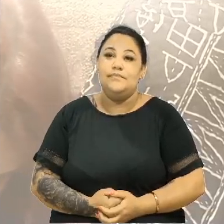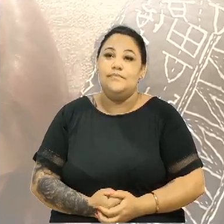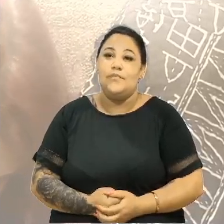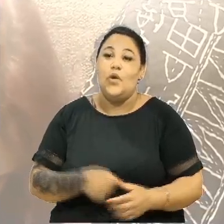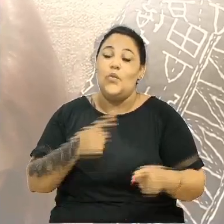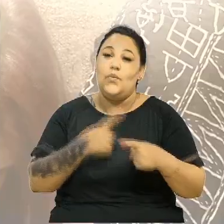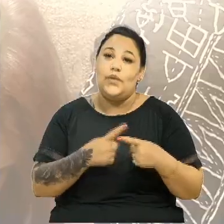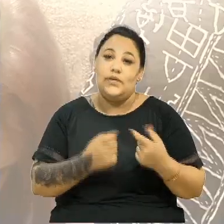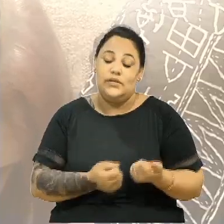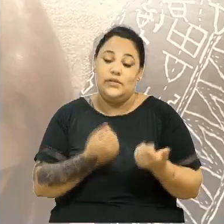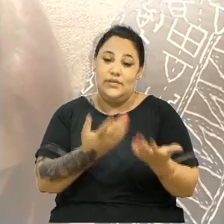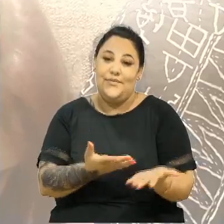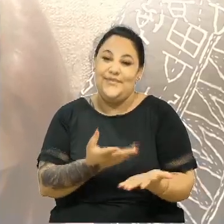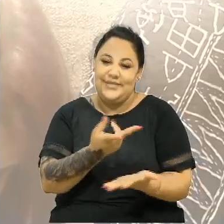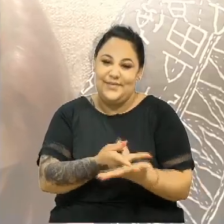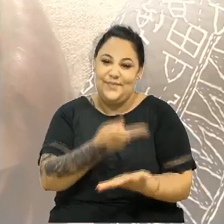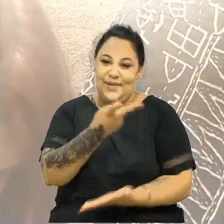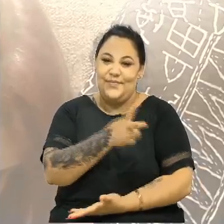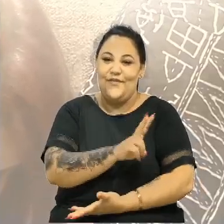esse título ao Wagner.